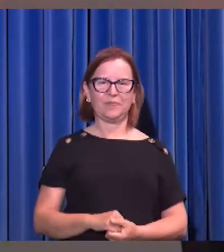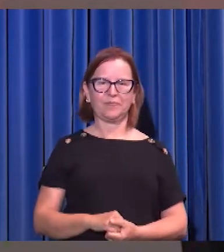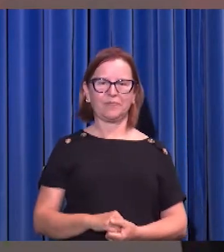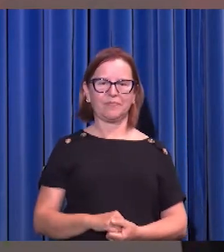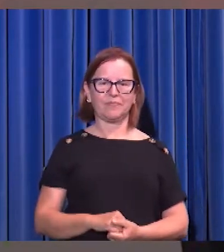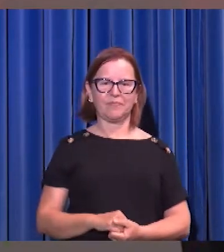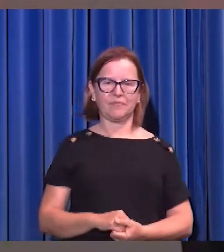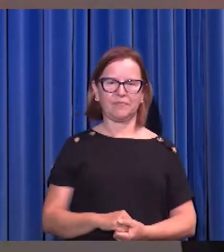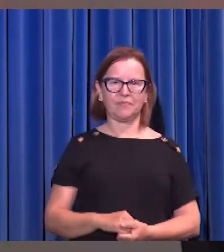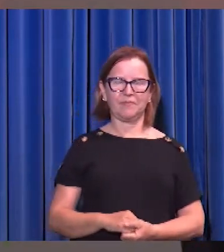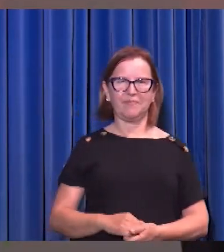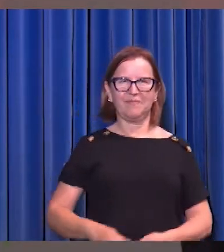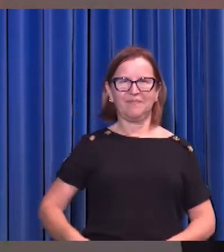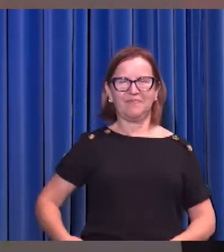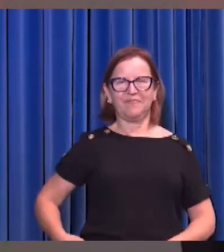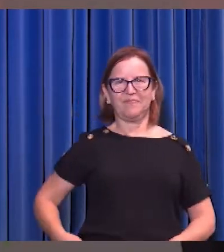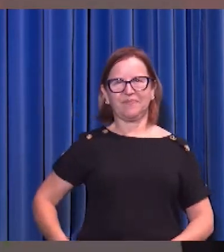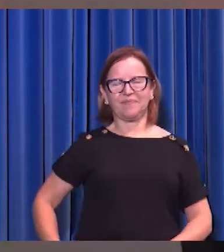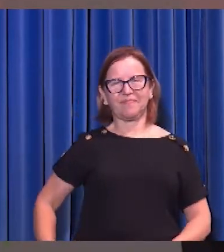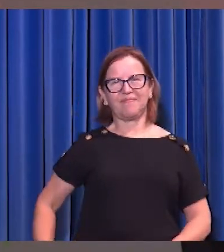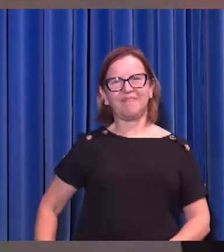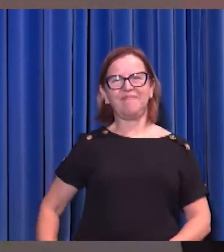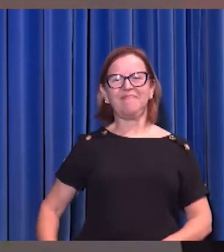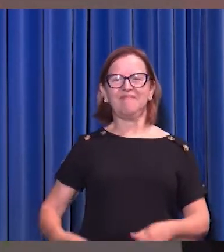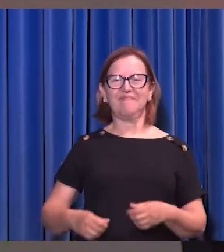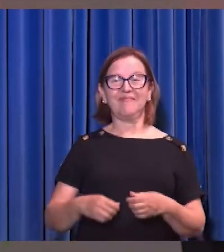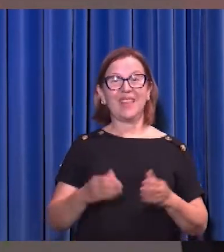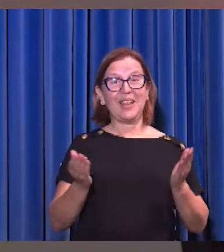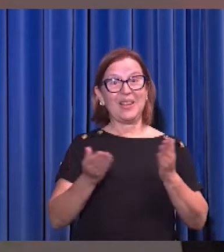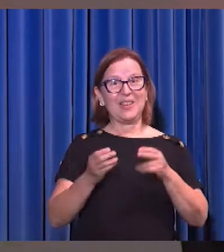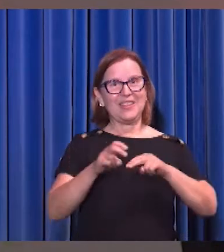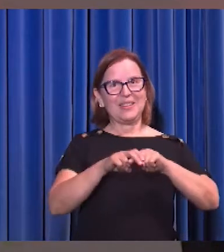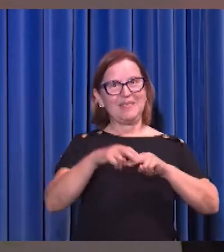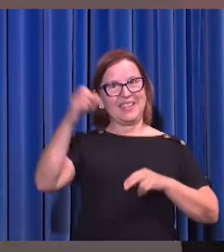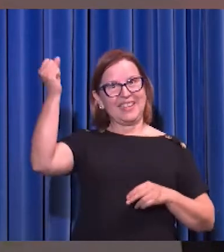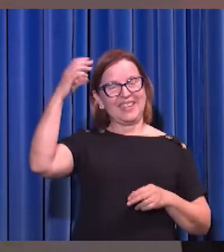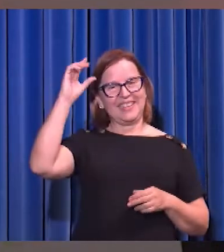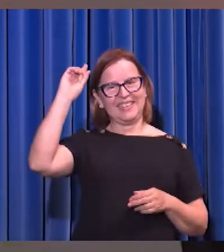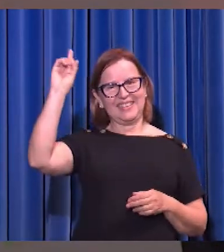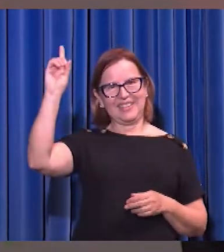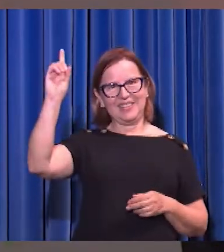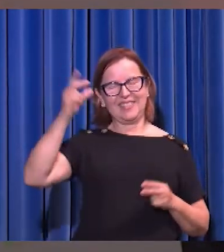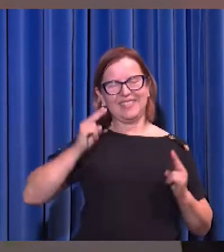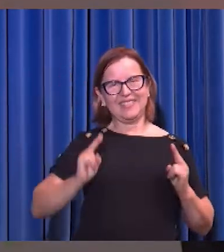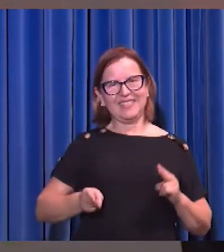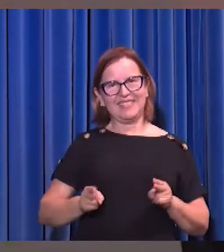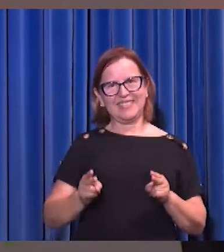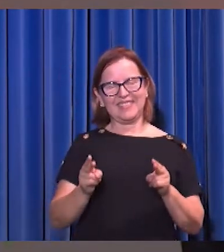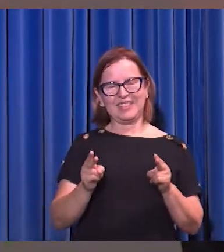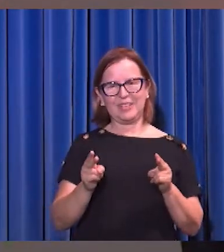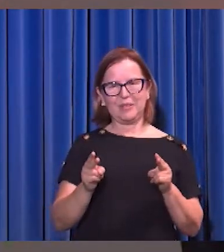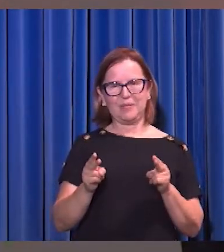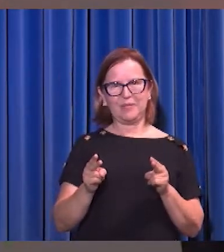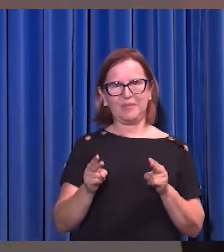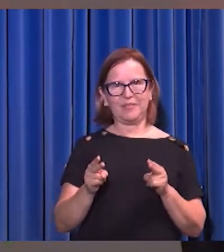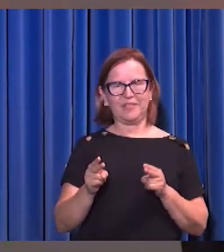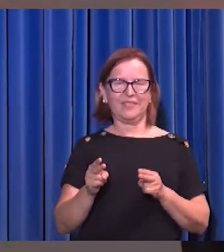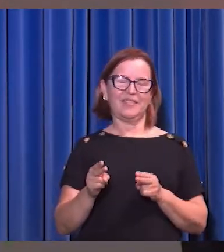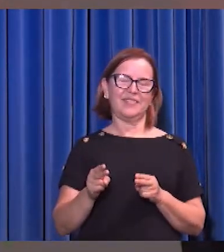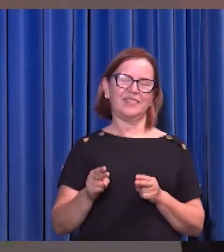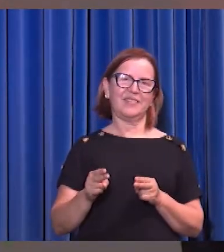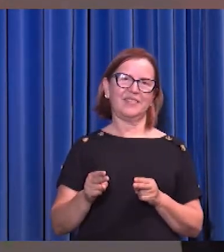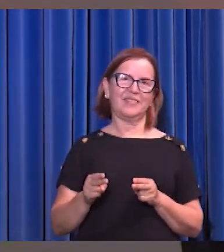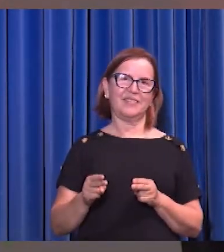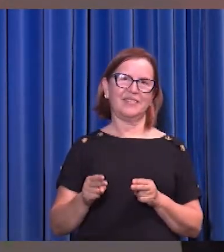Bem, hoje, pela graça de Deus, nós daremos continuidade aos dois